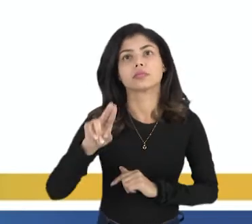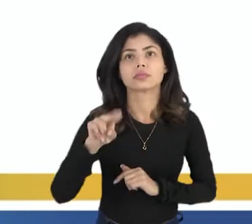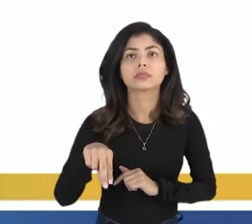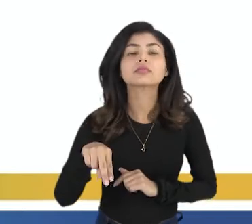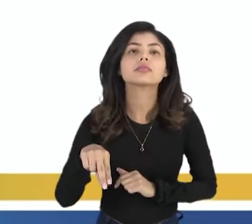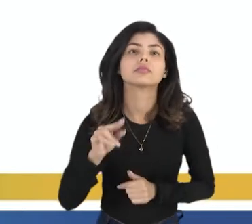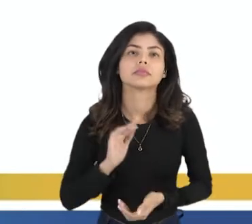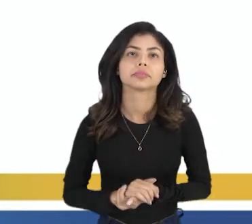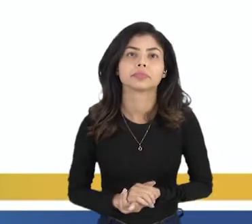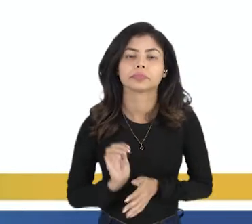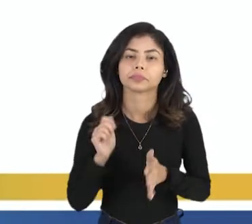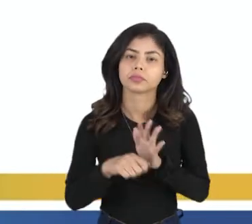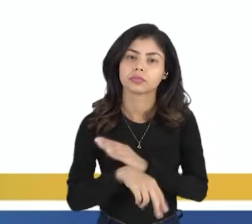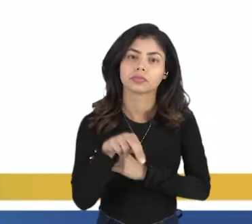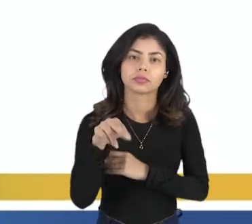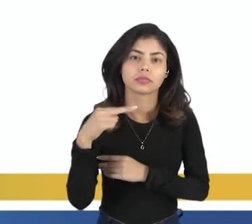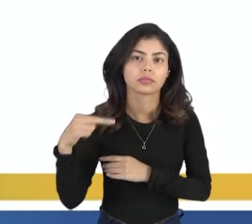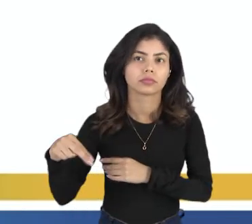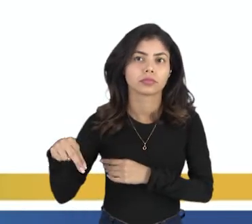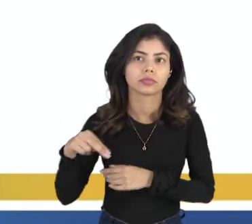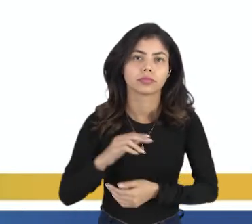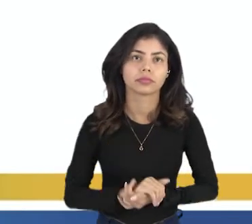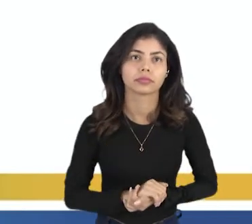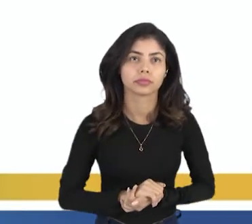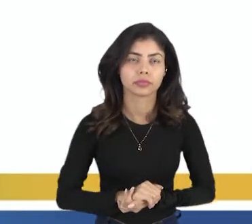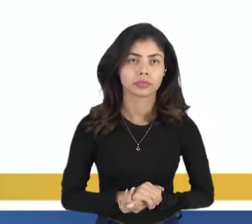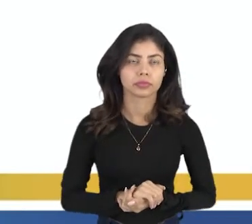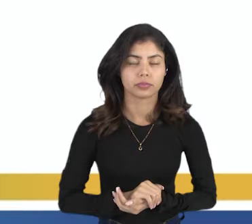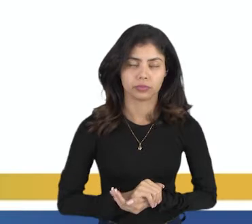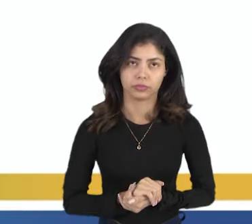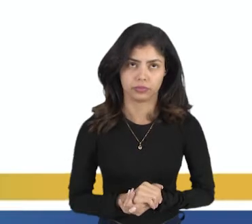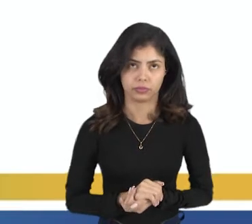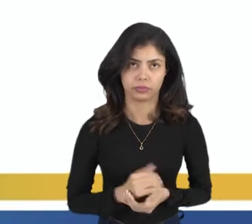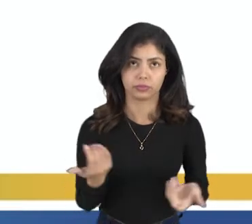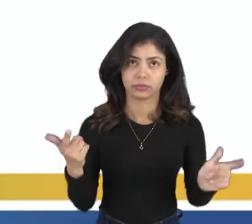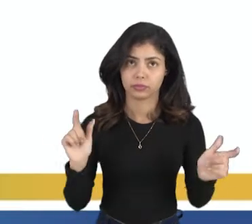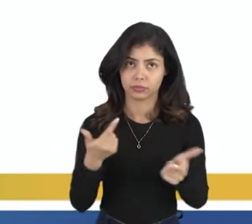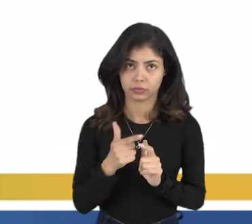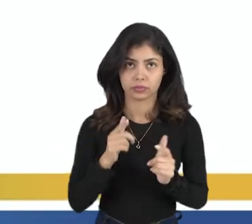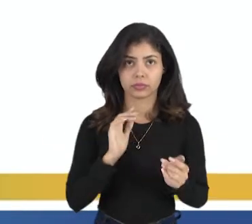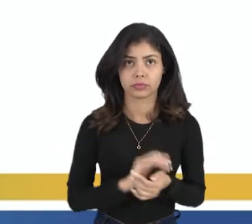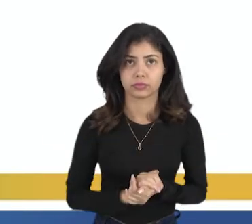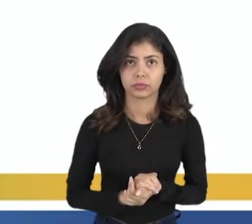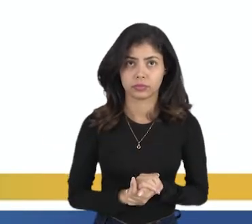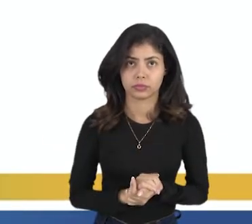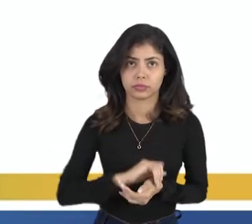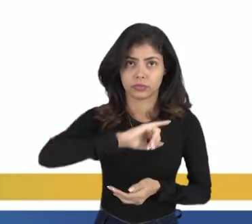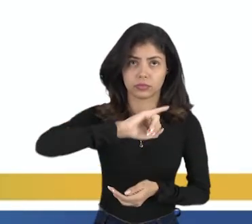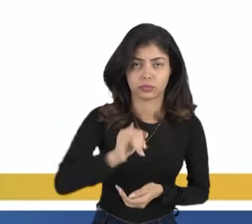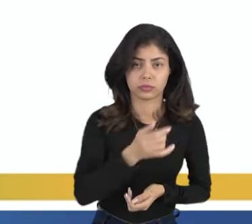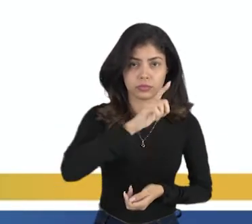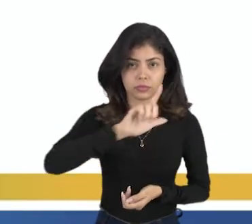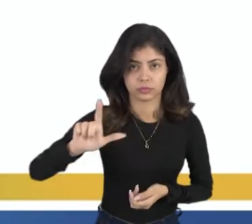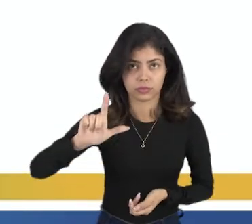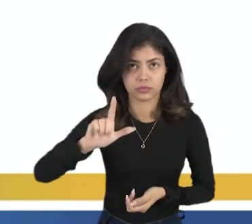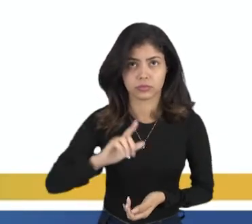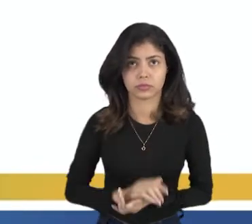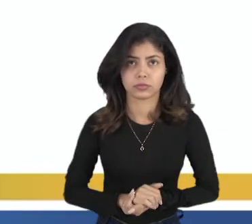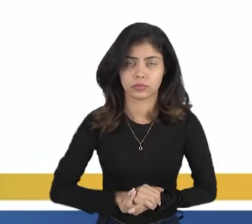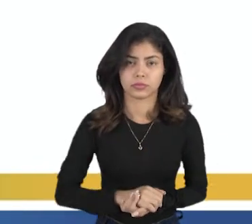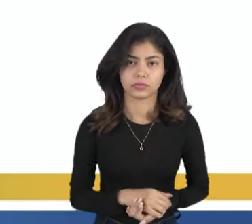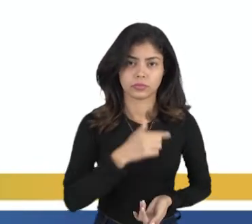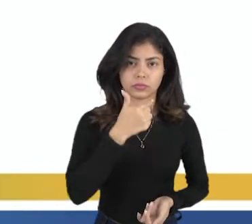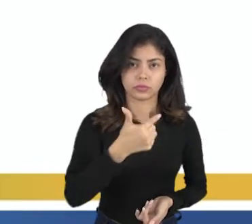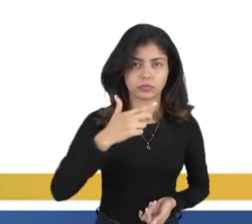né, representando o mês de novembro lá no eixo horizontal. Letra B, a menor temperatura, observem aí que ela ocorre